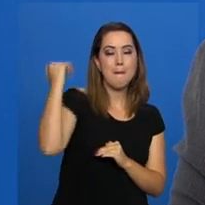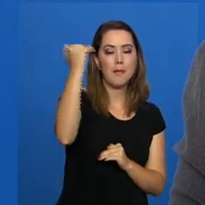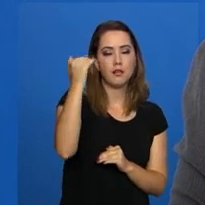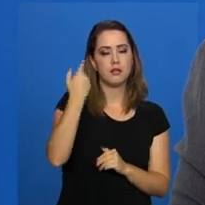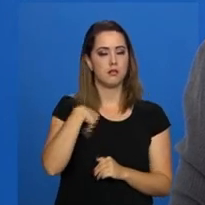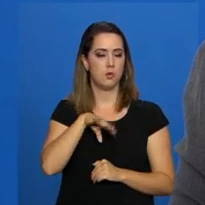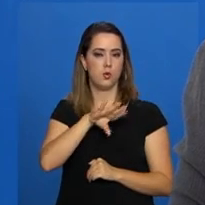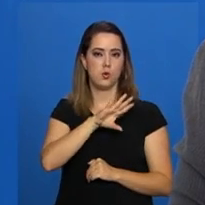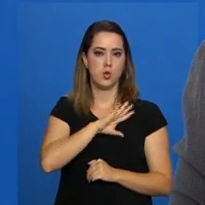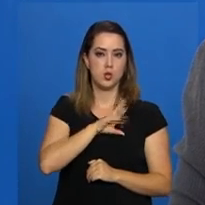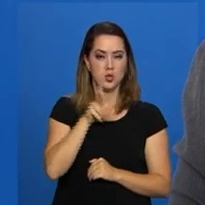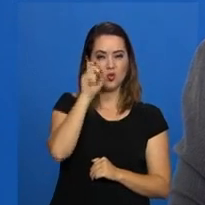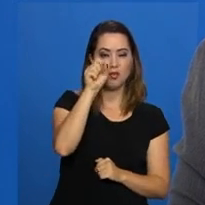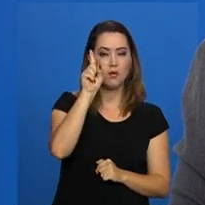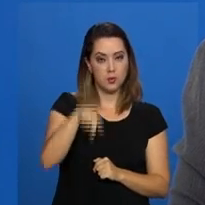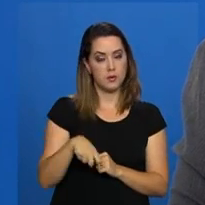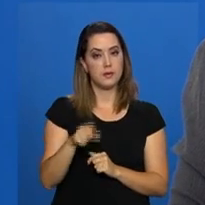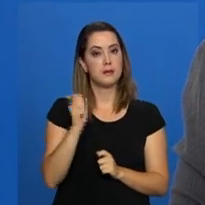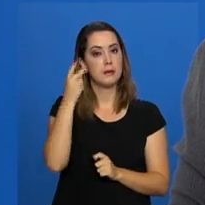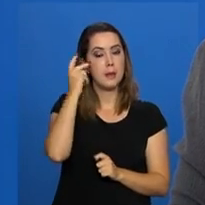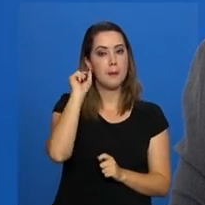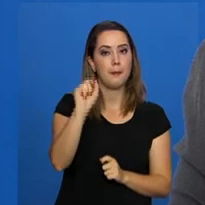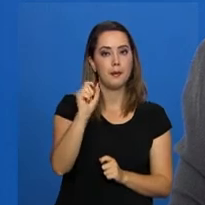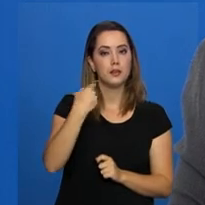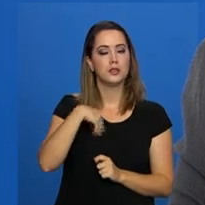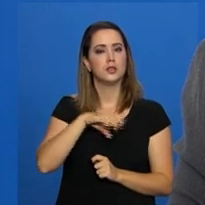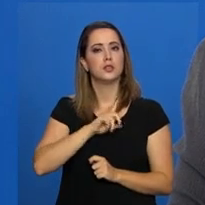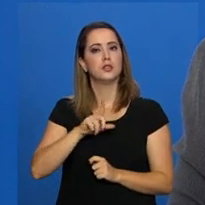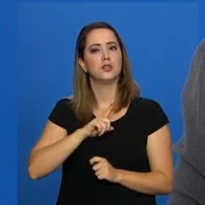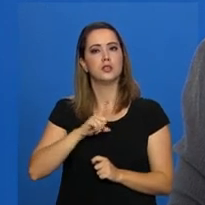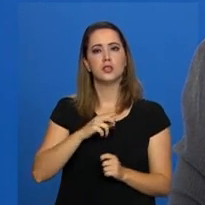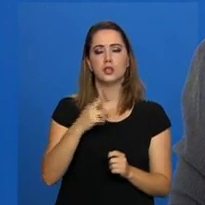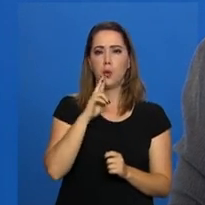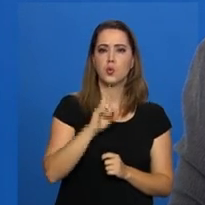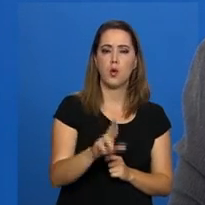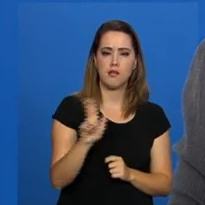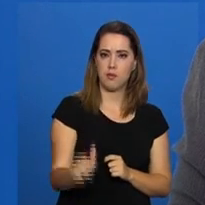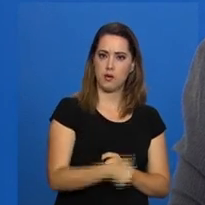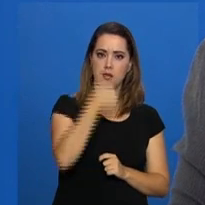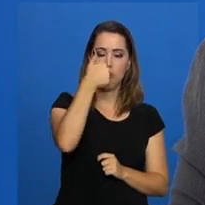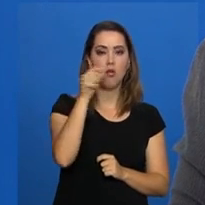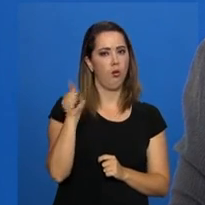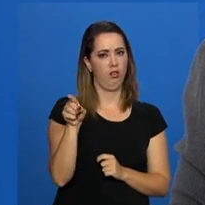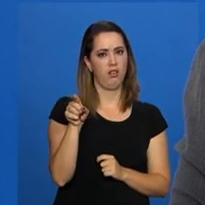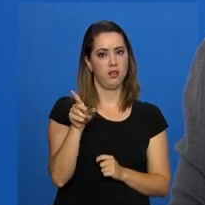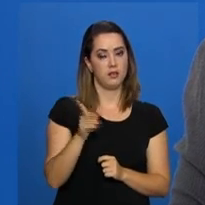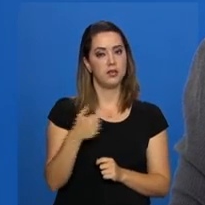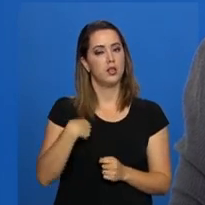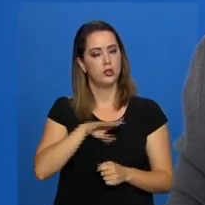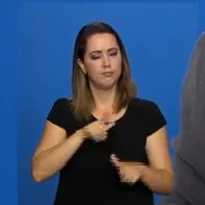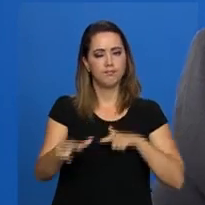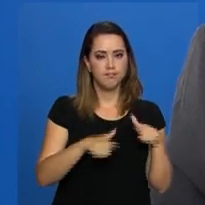de obter, até o final do ano, um resultado melhor do que esse, e estamos trabalhando nisso com